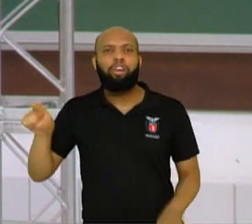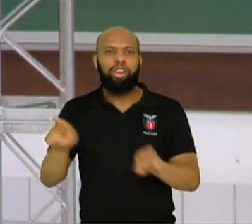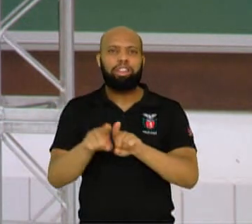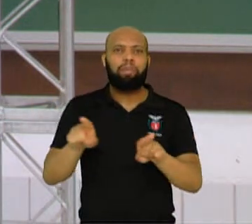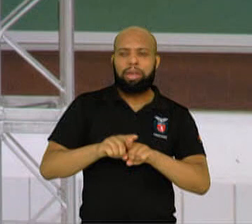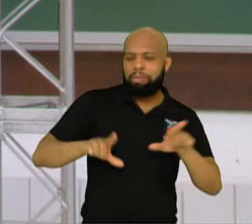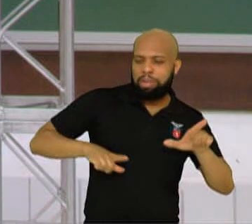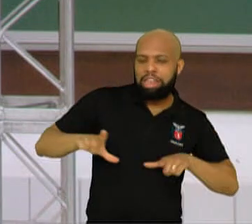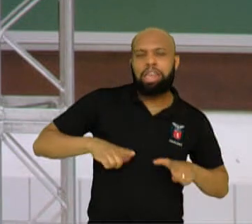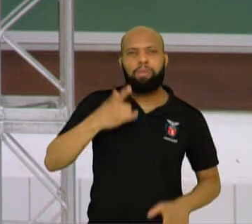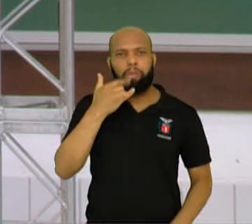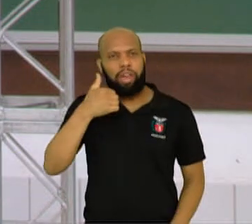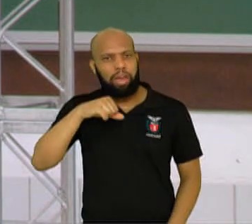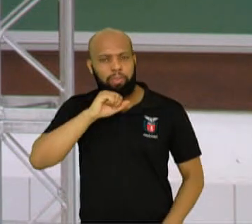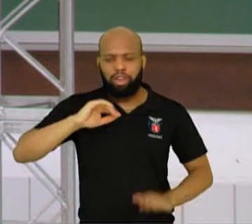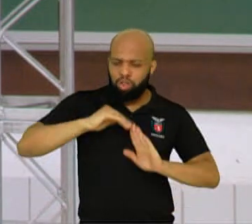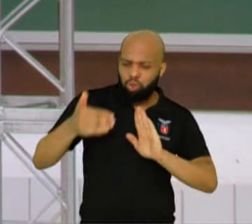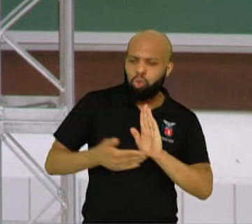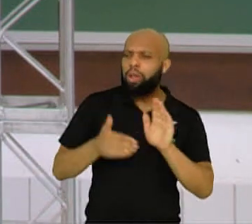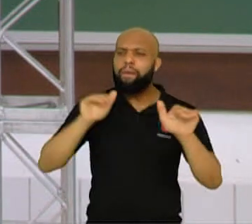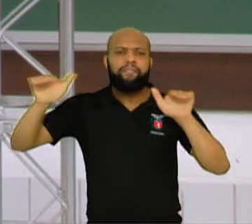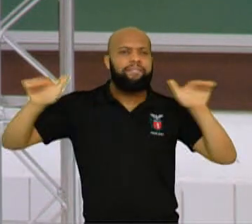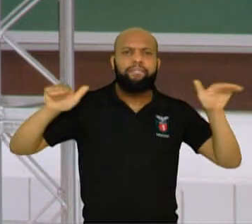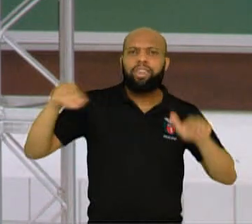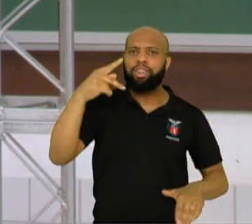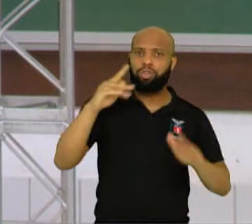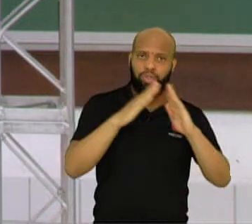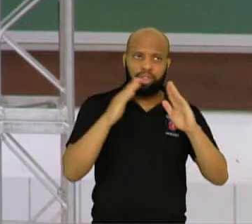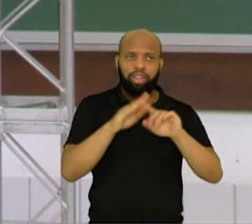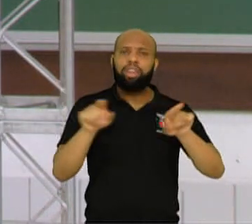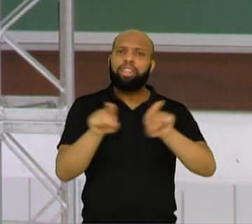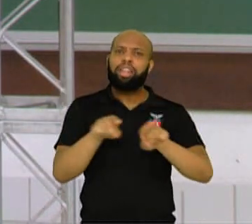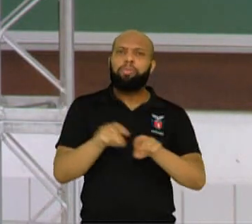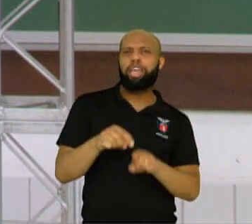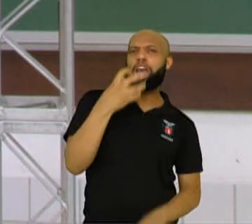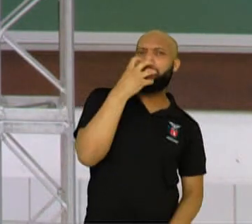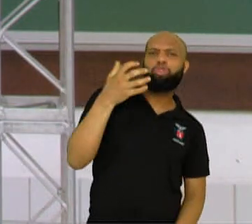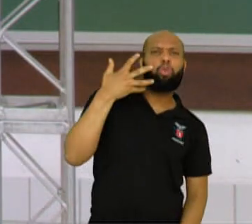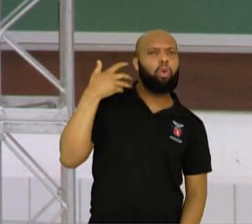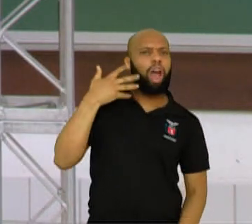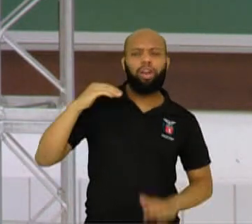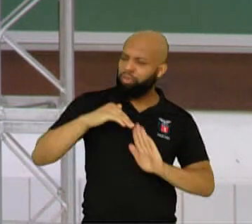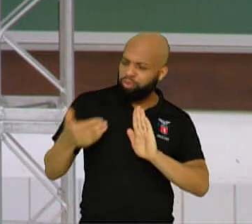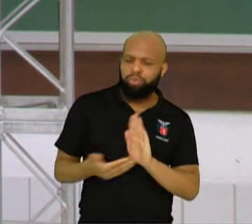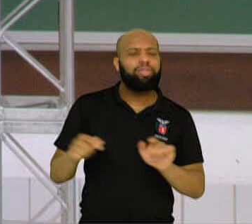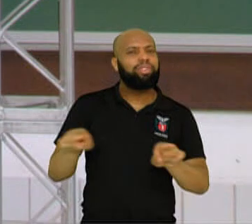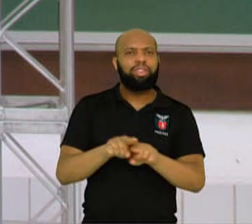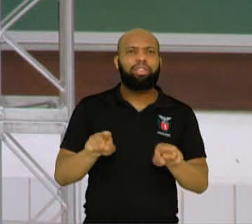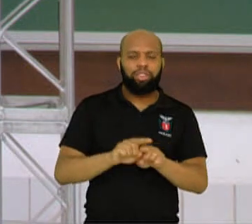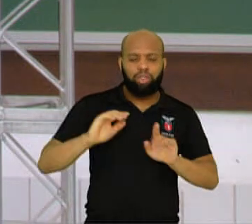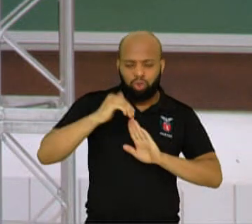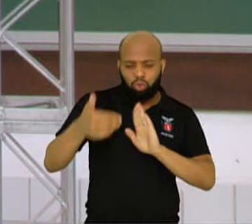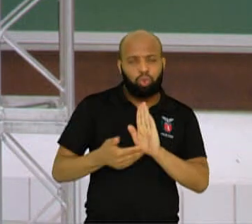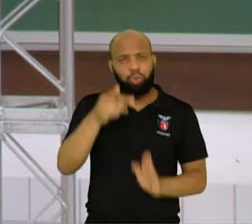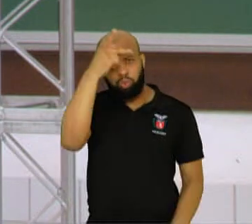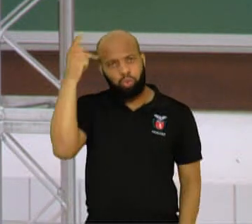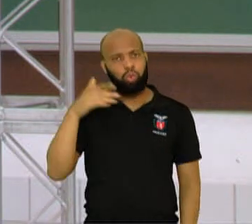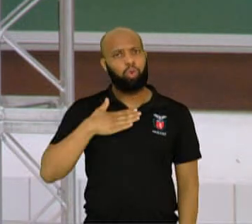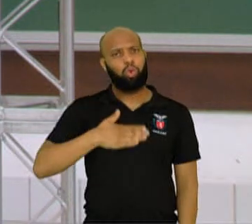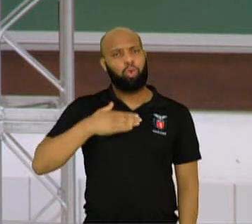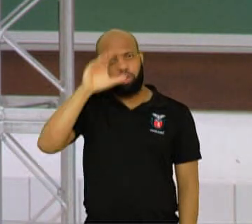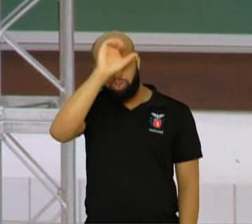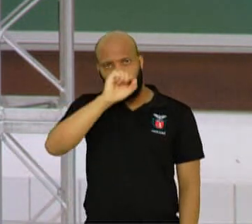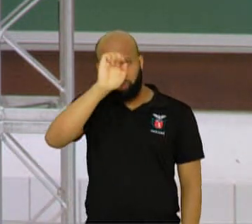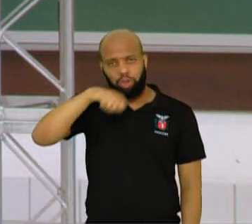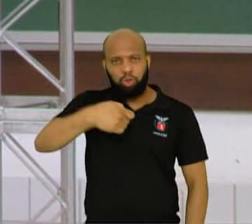irmão, o pai, a mãe? Chama a galera que está aí na tua casa. Até os bichinhos de estimação tá valendo. Todo mundo gosta de aprender